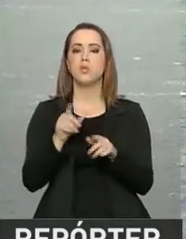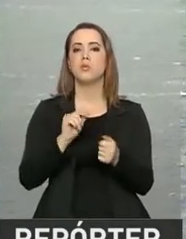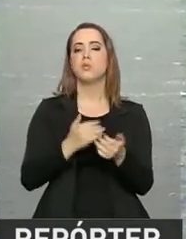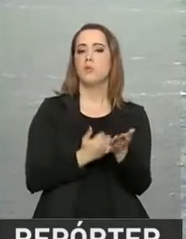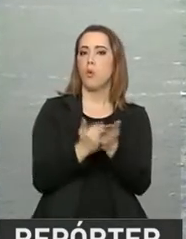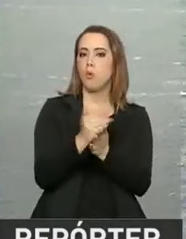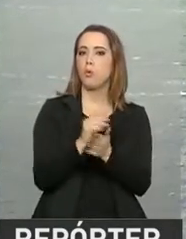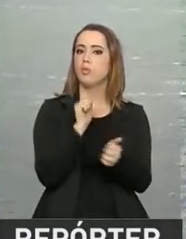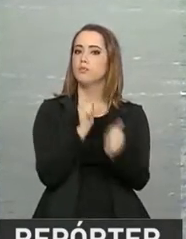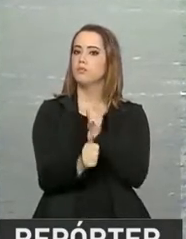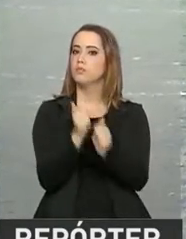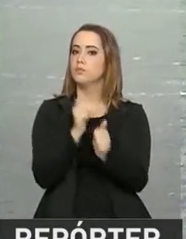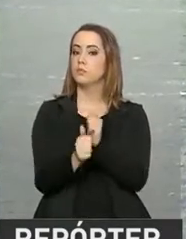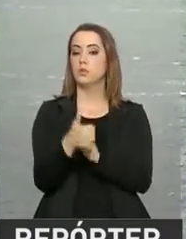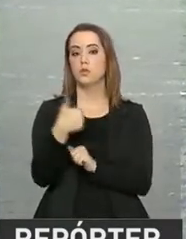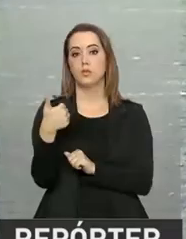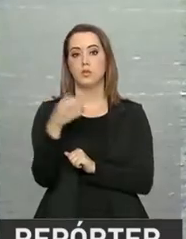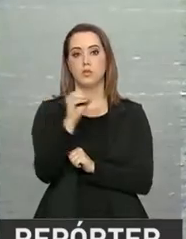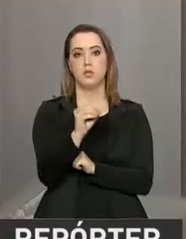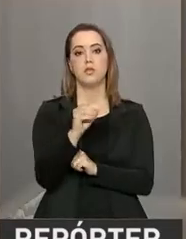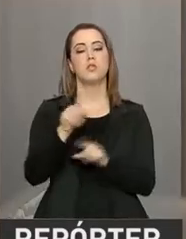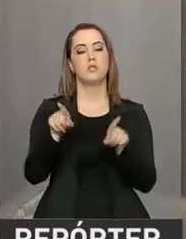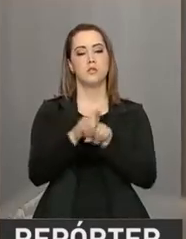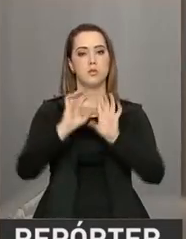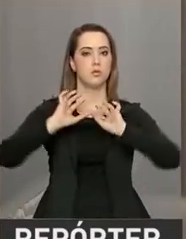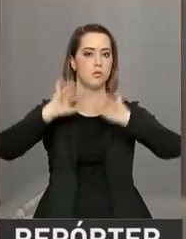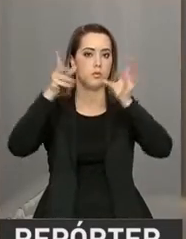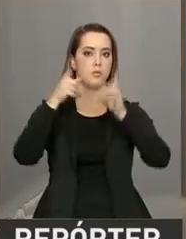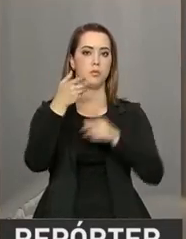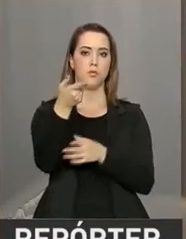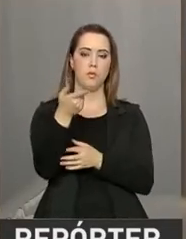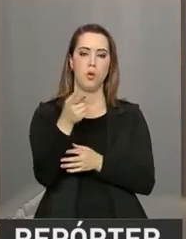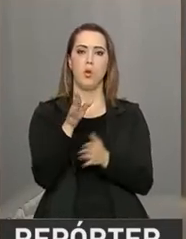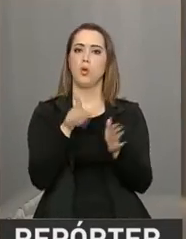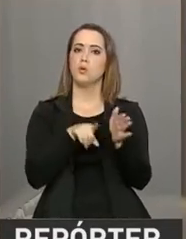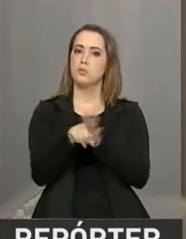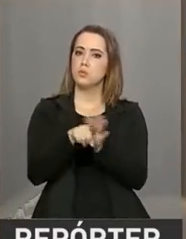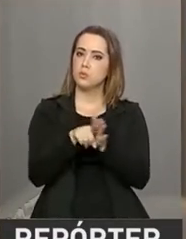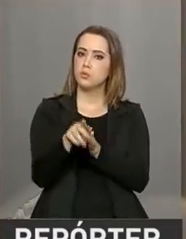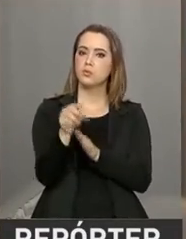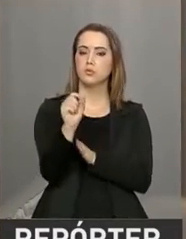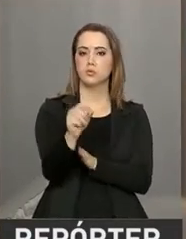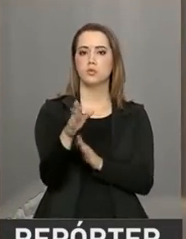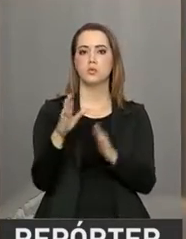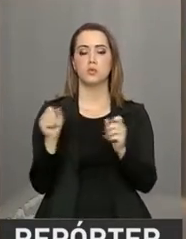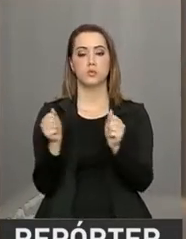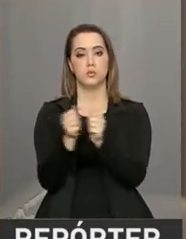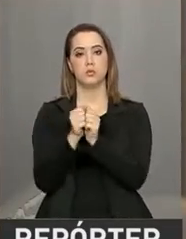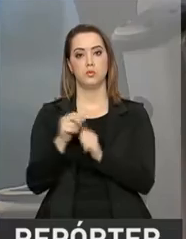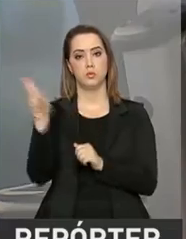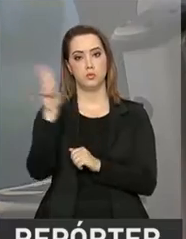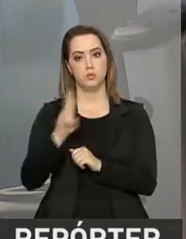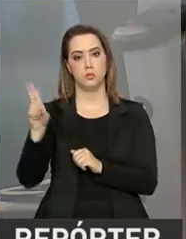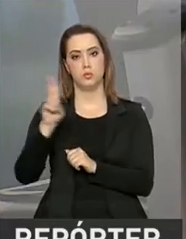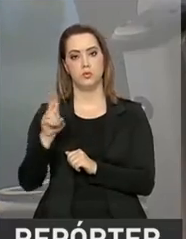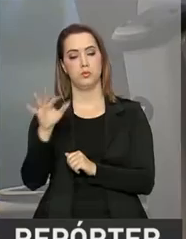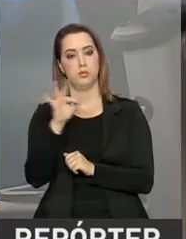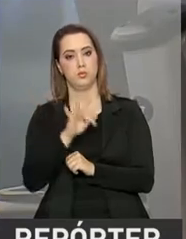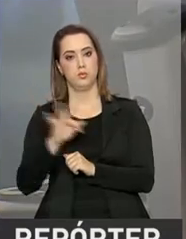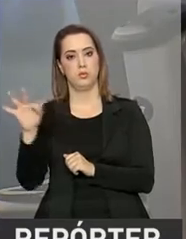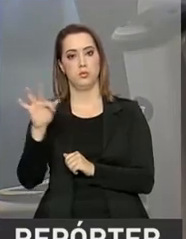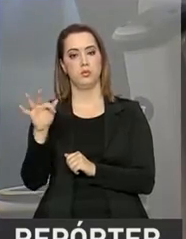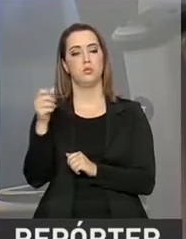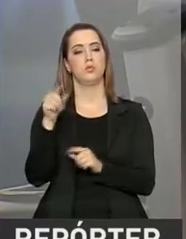futebol e 10% pelo vôlei. O estudo foi feito em parceria com as universidades federais do Rio Grande do